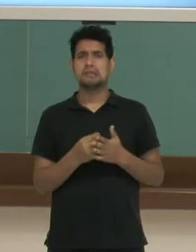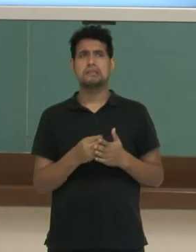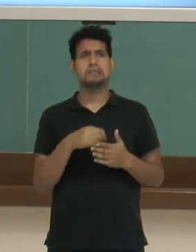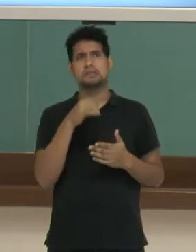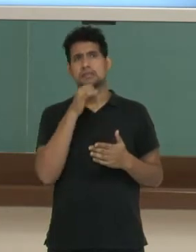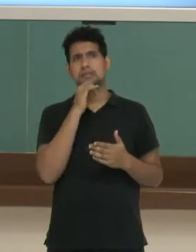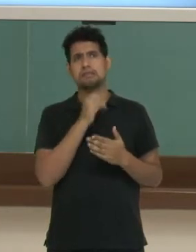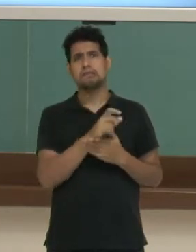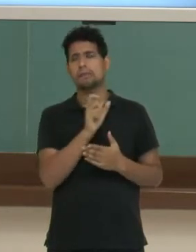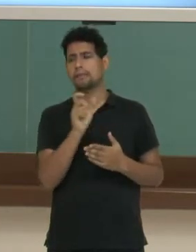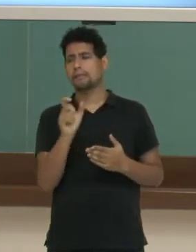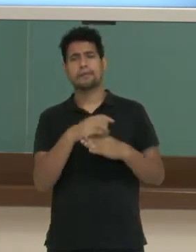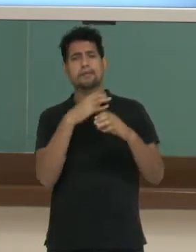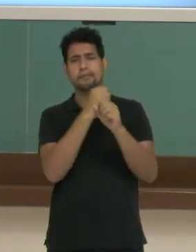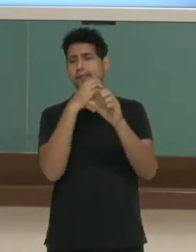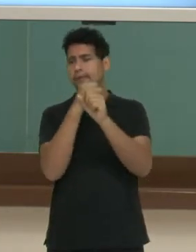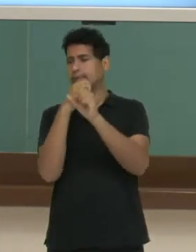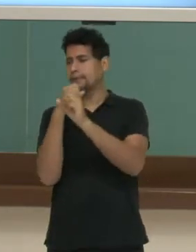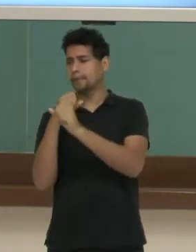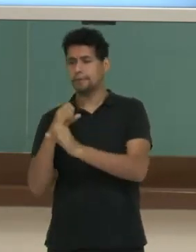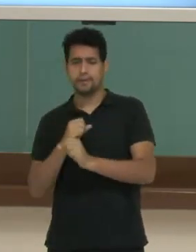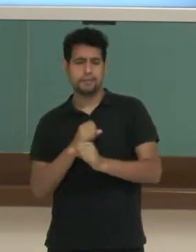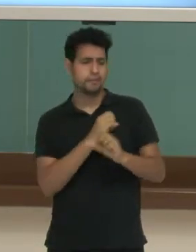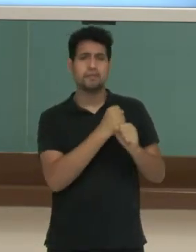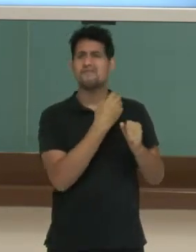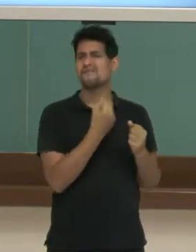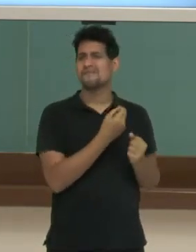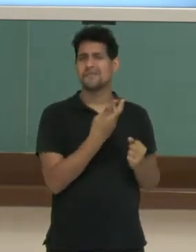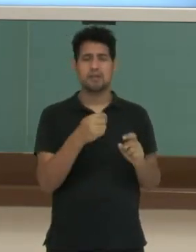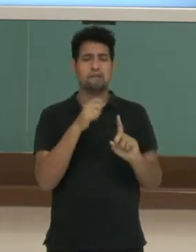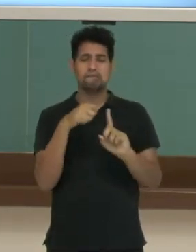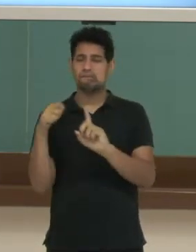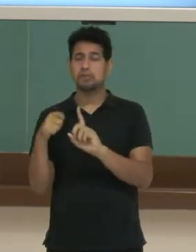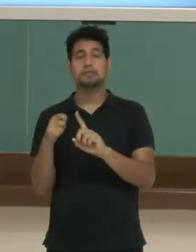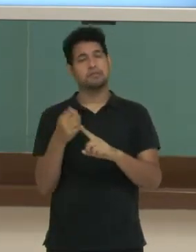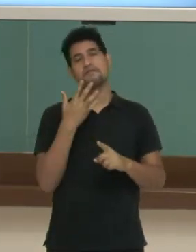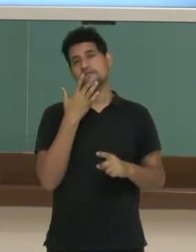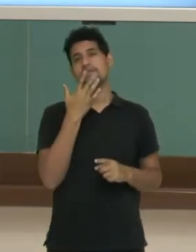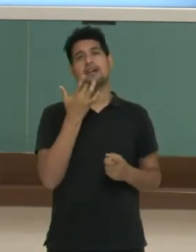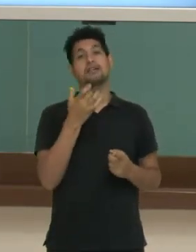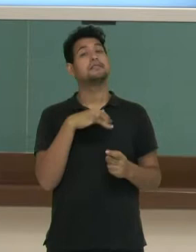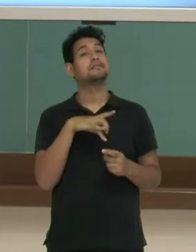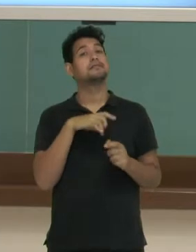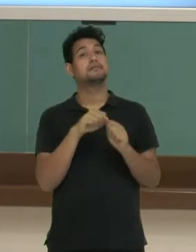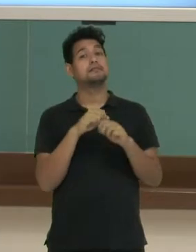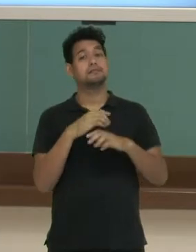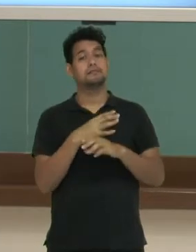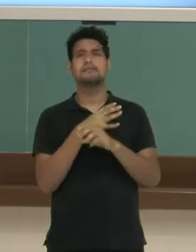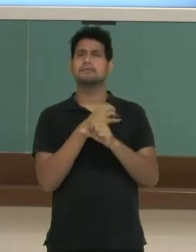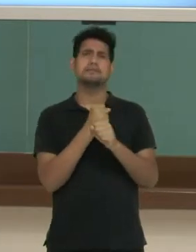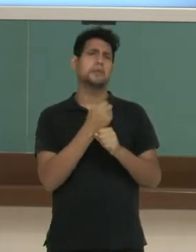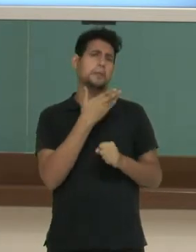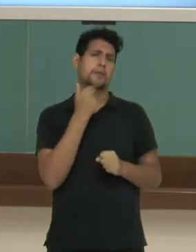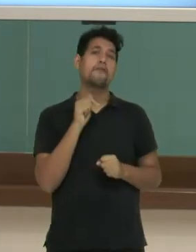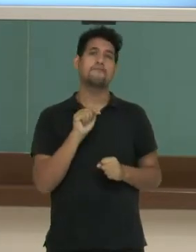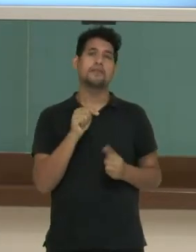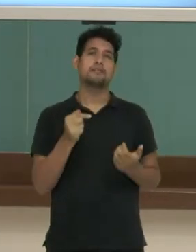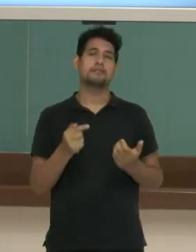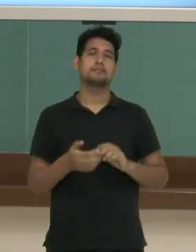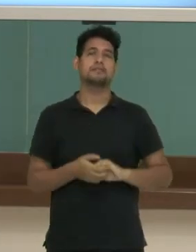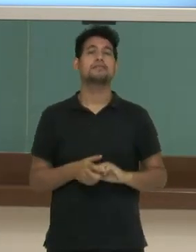verdade? Você está somando, somando, somando várias parcelas, aí facilita se você faz uma continha de multiplicação, não